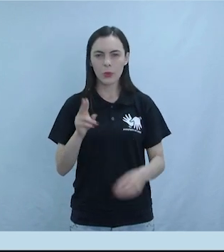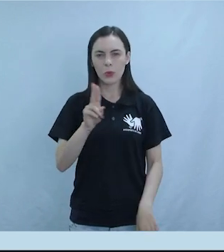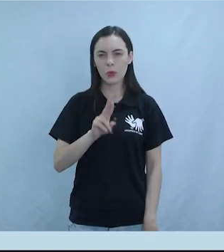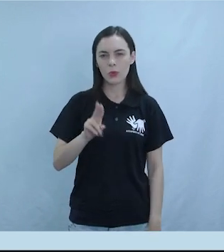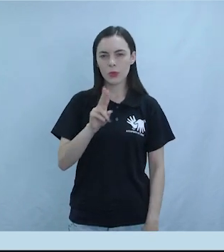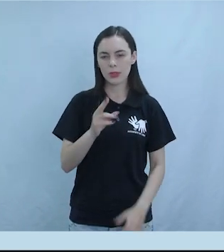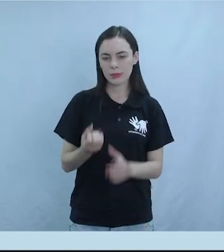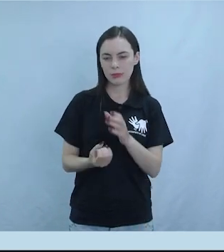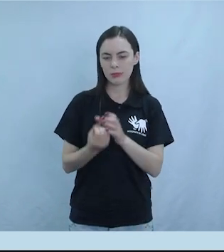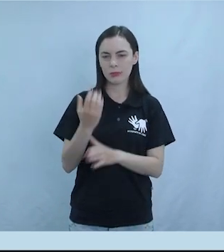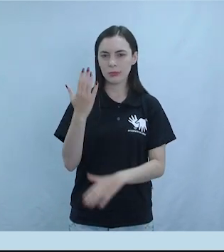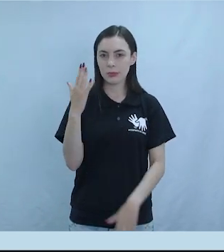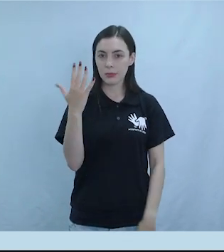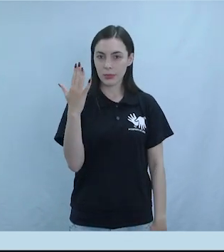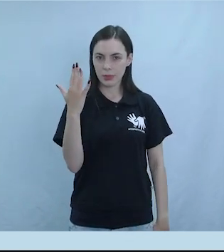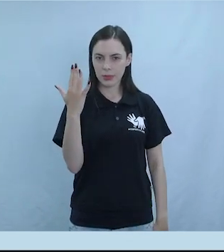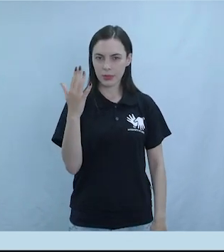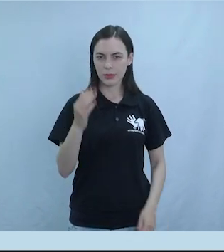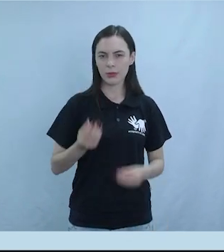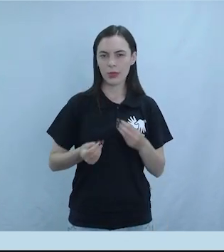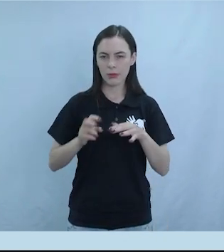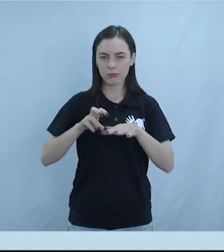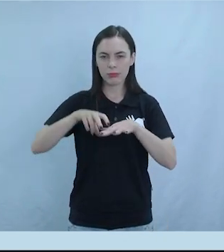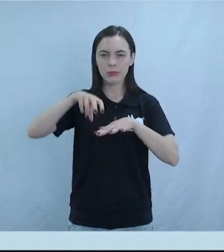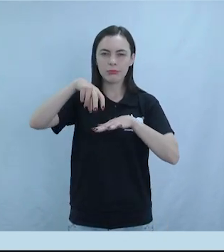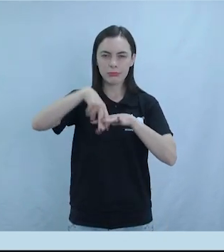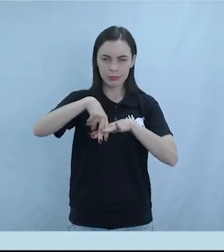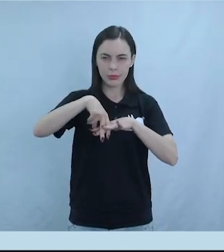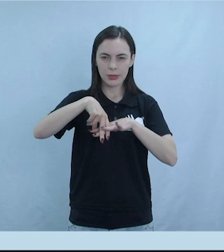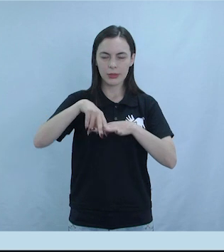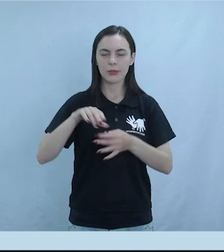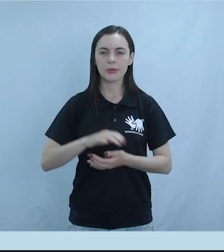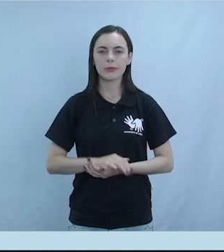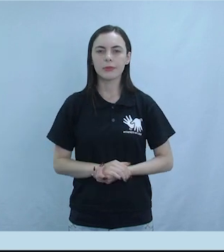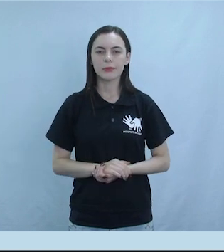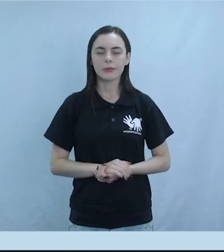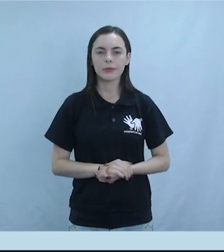plano inventando uma armadilha.